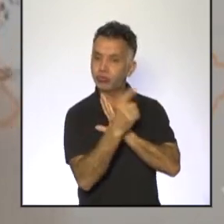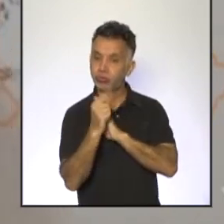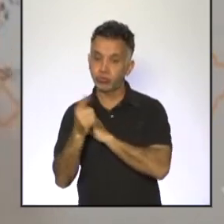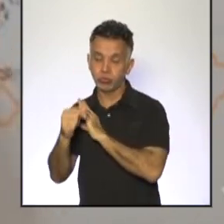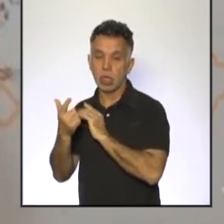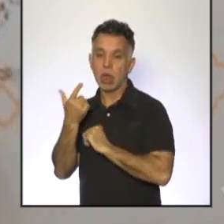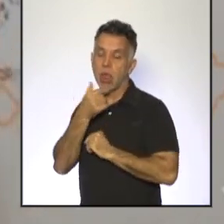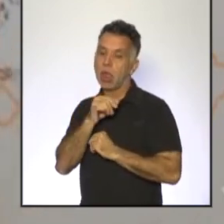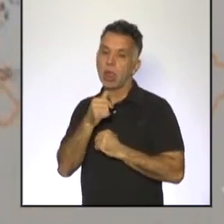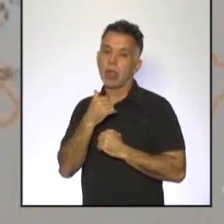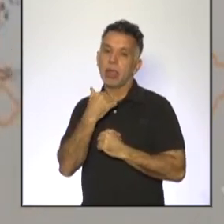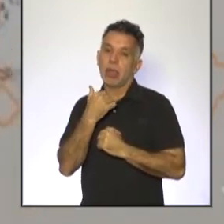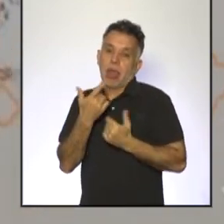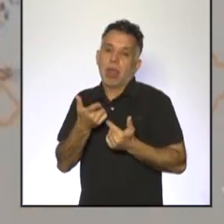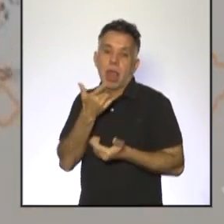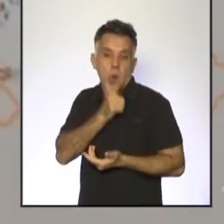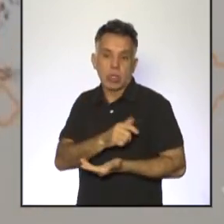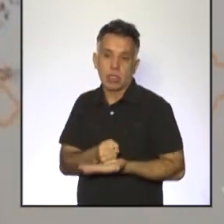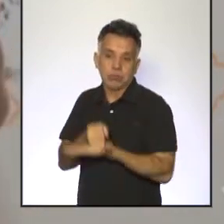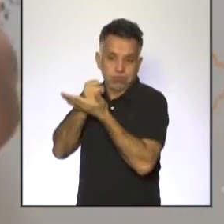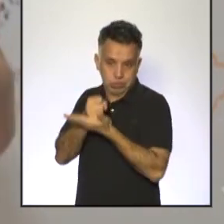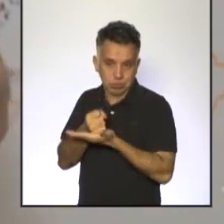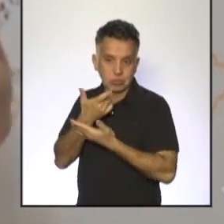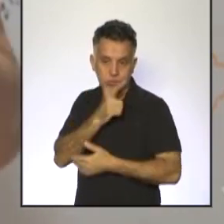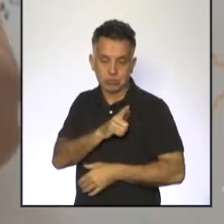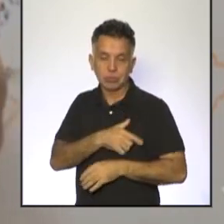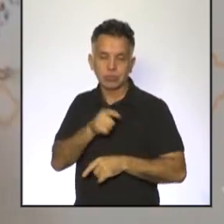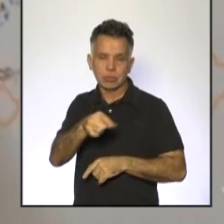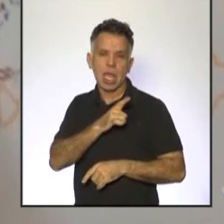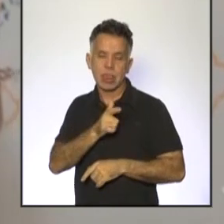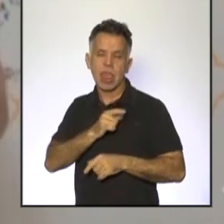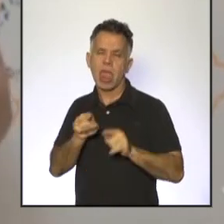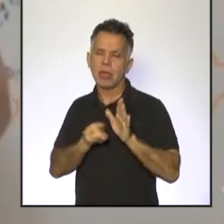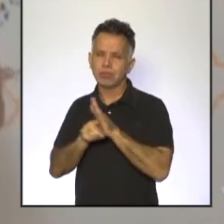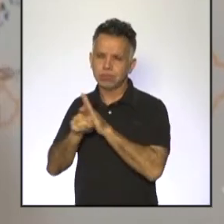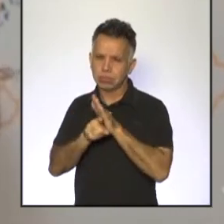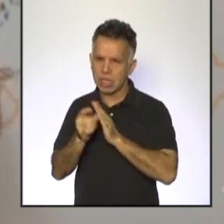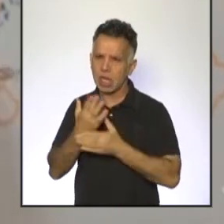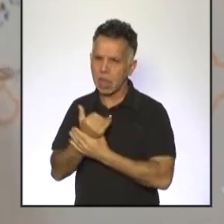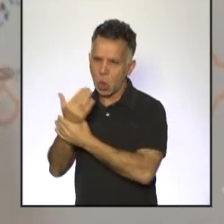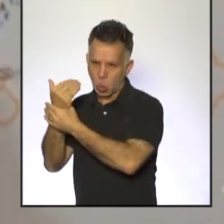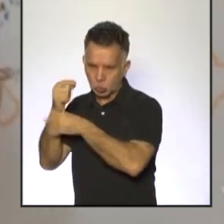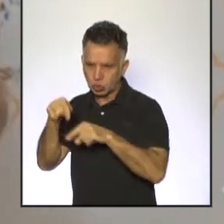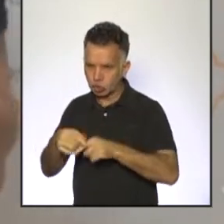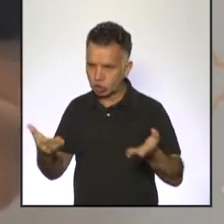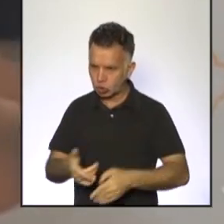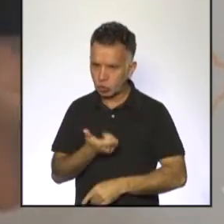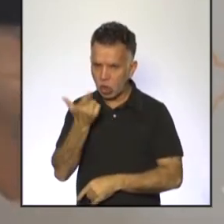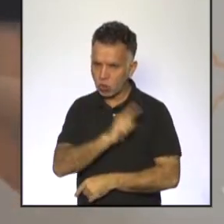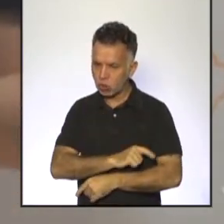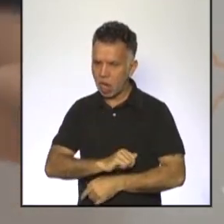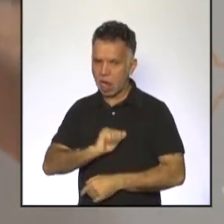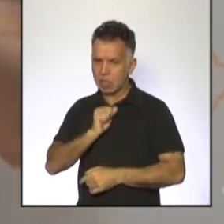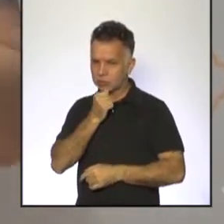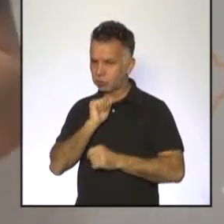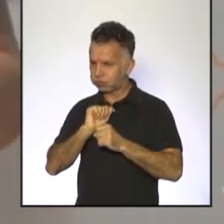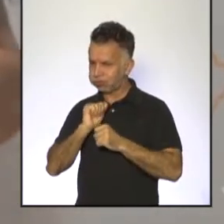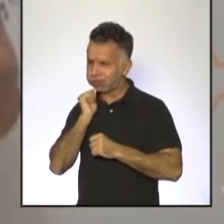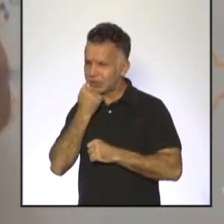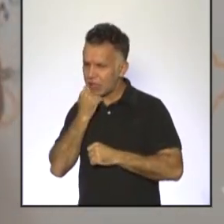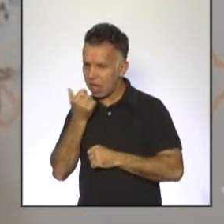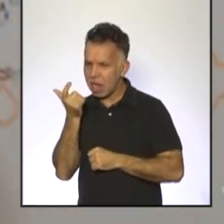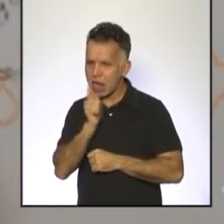existe tecnologia, técnicas, a ciência consegue prever os terremotos? Consegue,